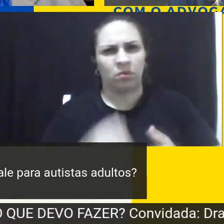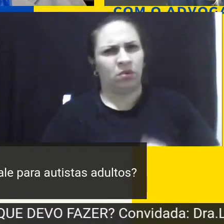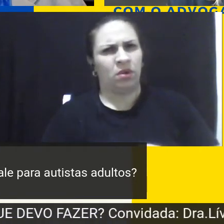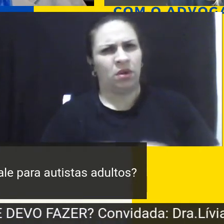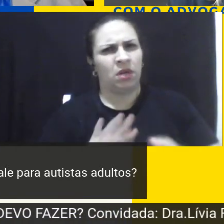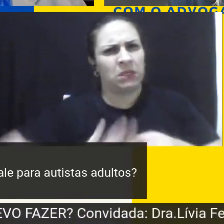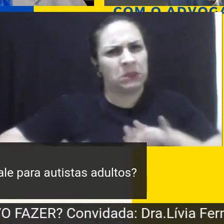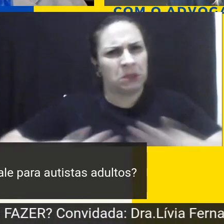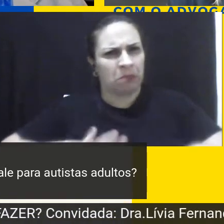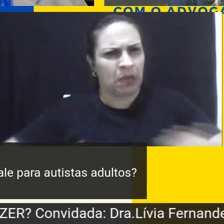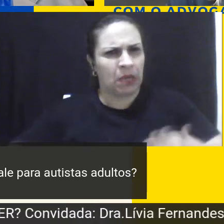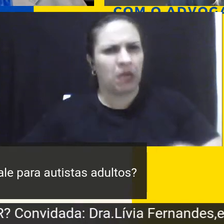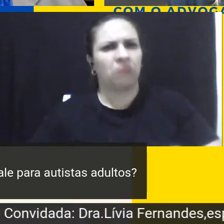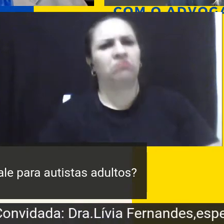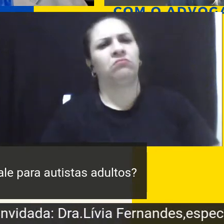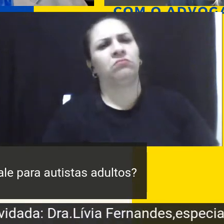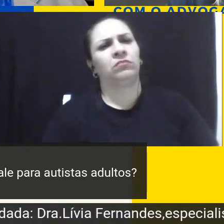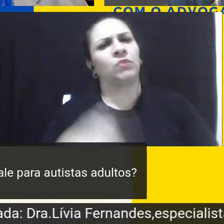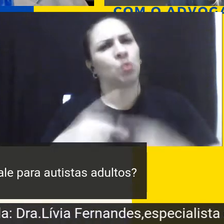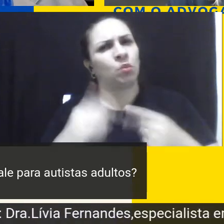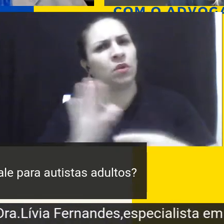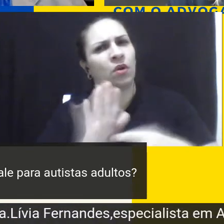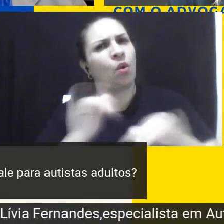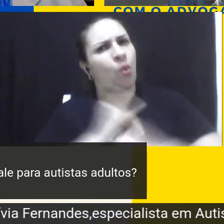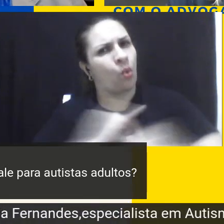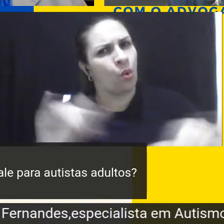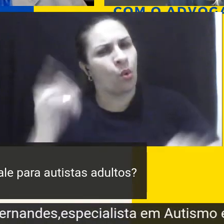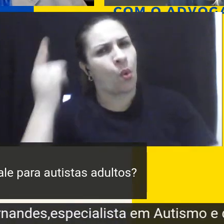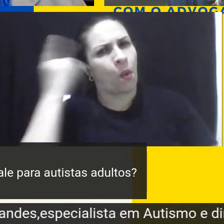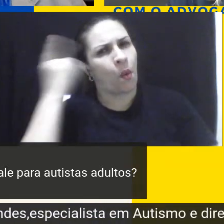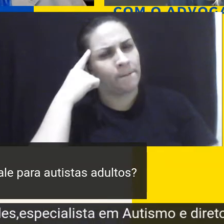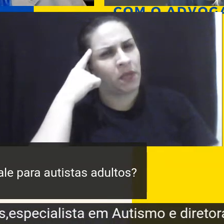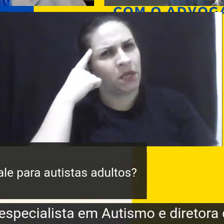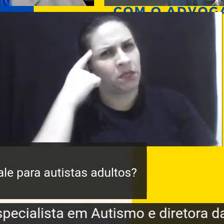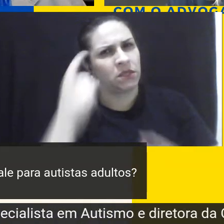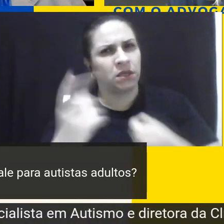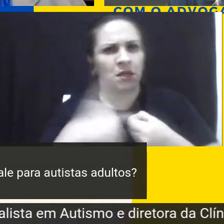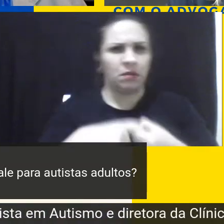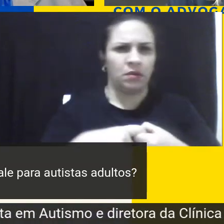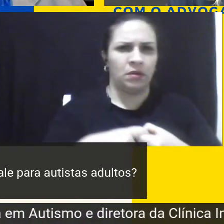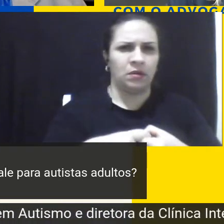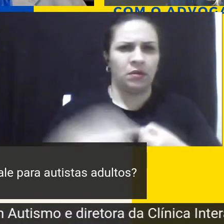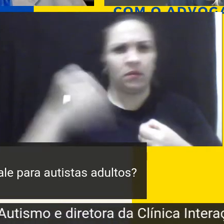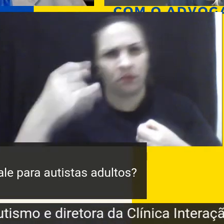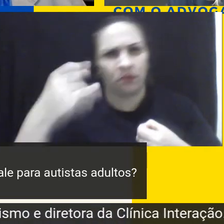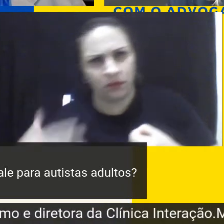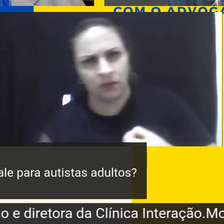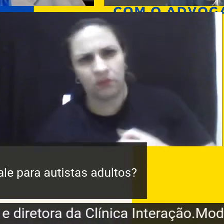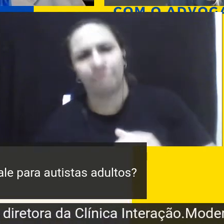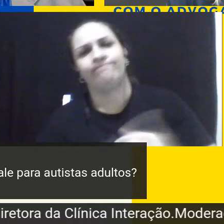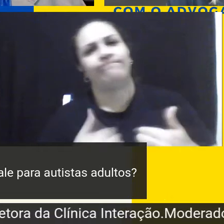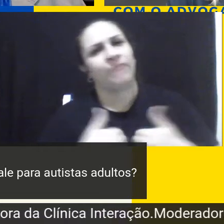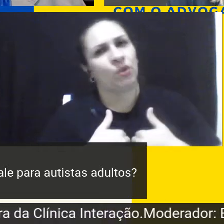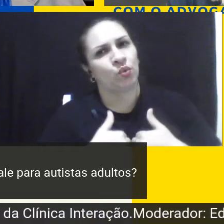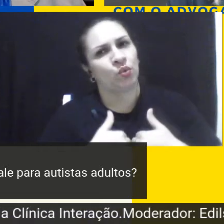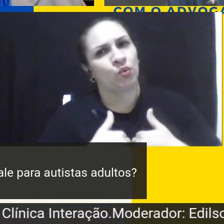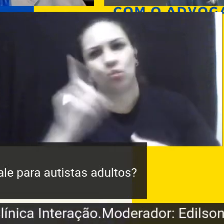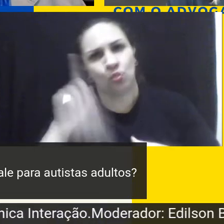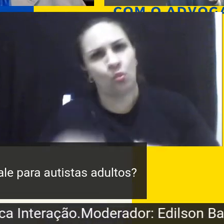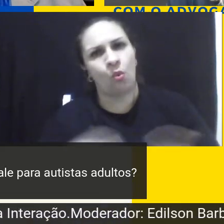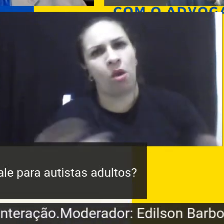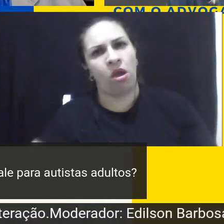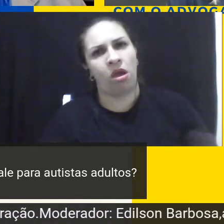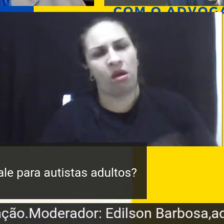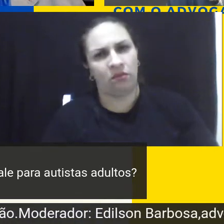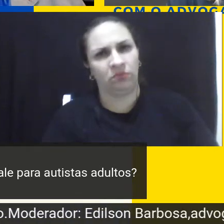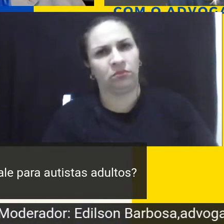separei, sabia? E no momento certo eu vou divulgar o que pensa o plano de saúde tal sobre um autista, porque não é assim que deve ser